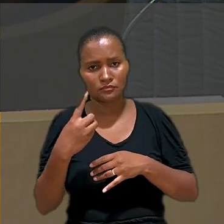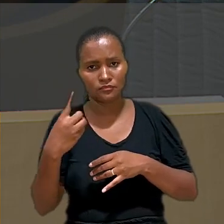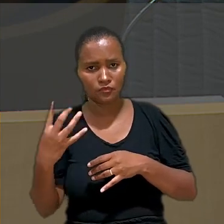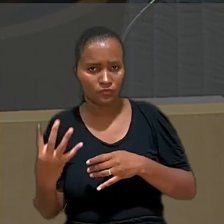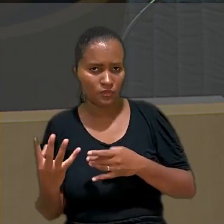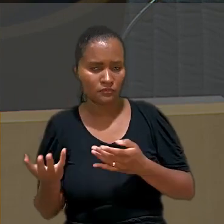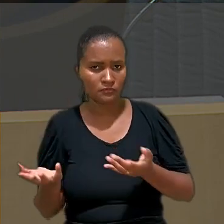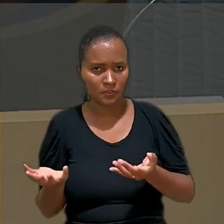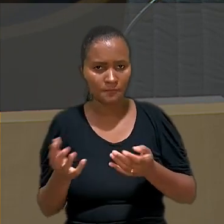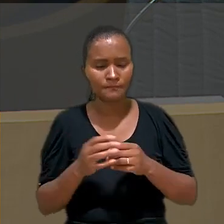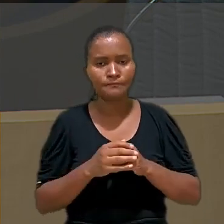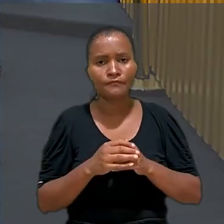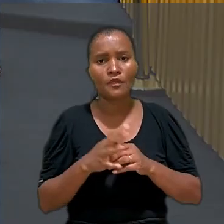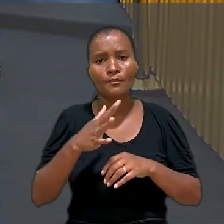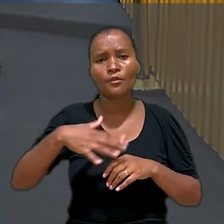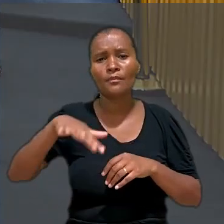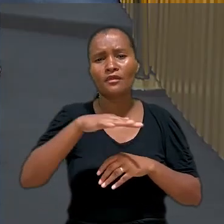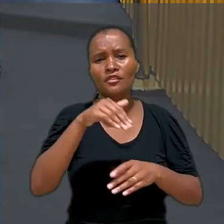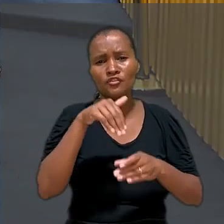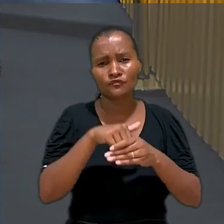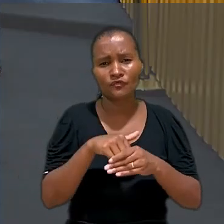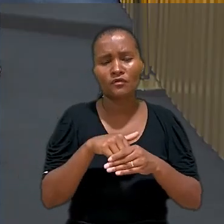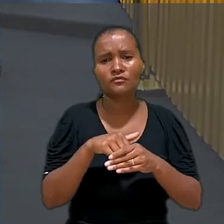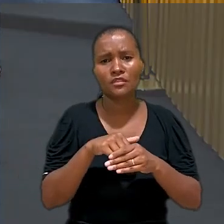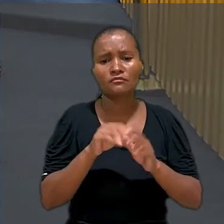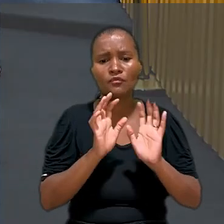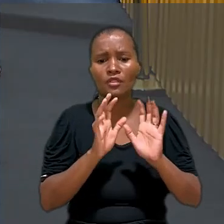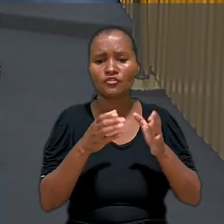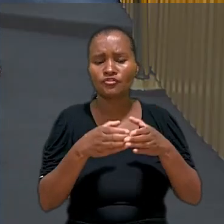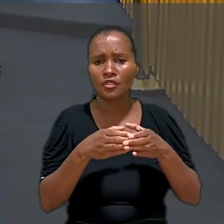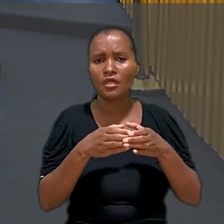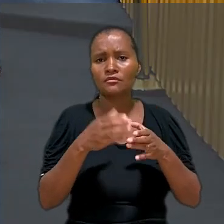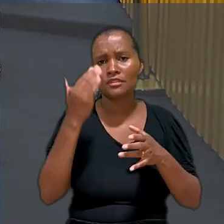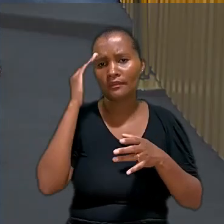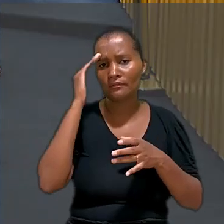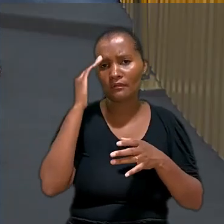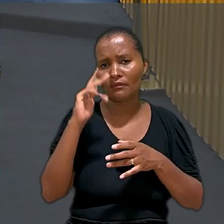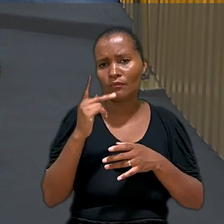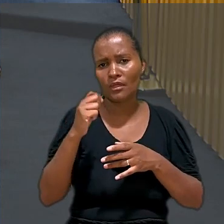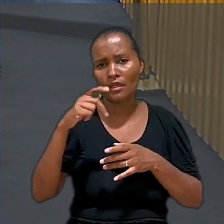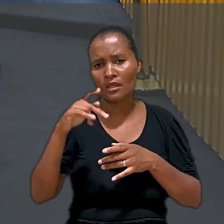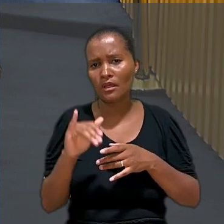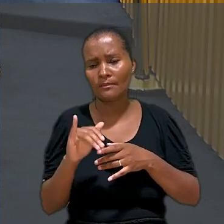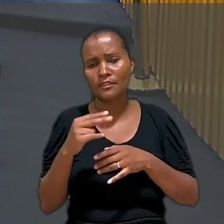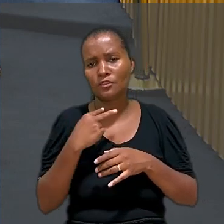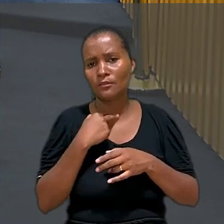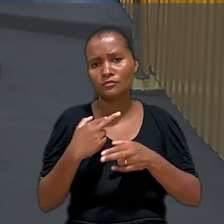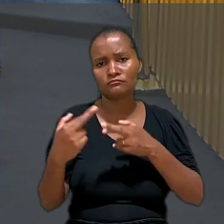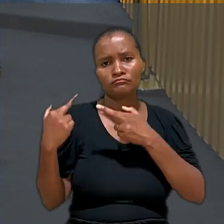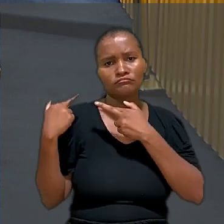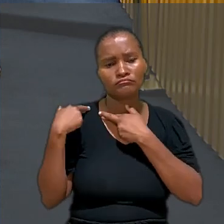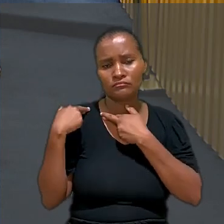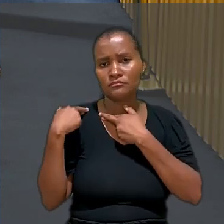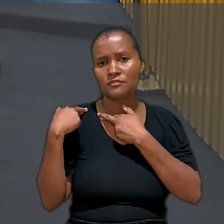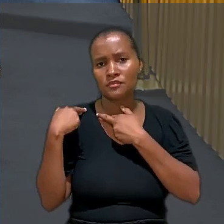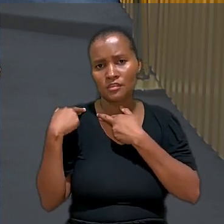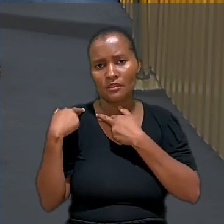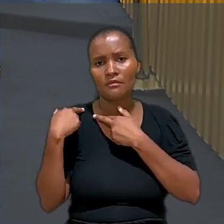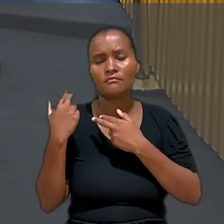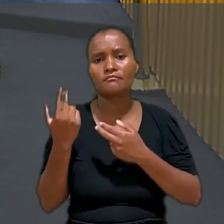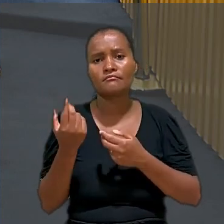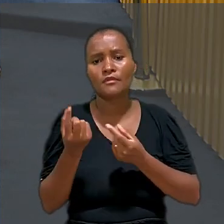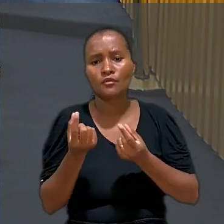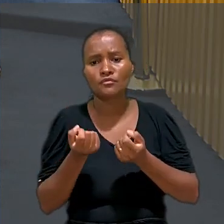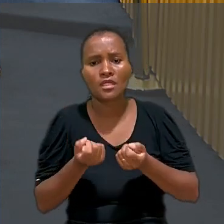aplicada, e por isso é o voto que apresento. Por maioria de votos, o colegiado considerou que a RAP não pode ser responsabilizada